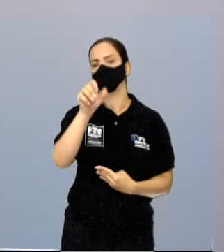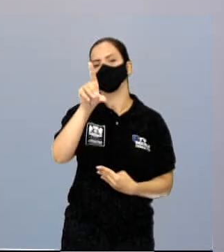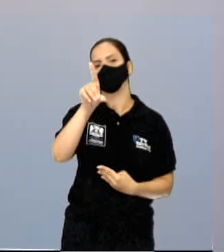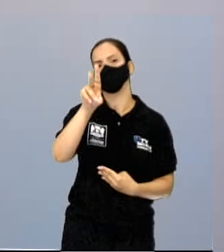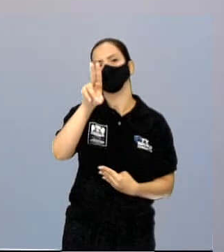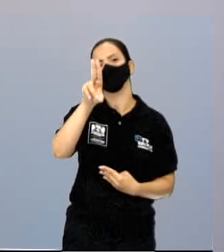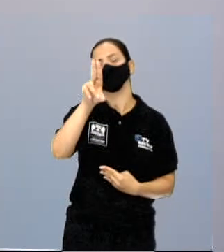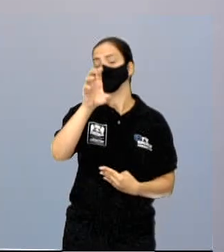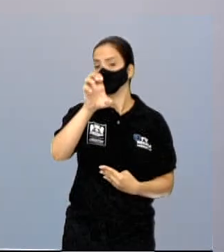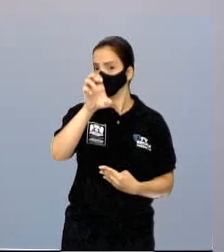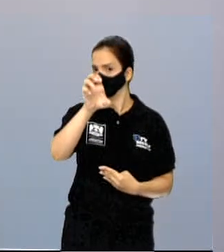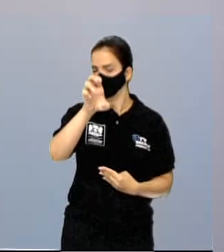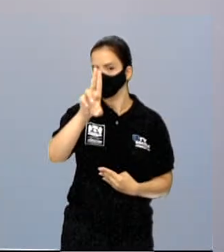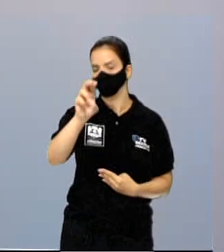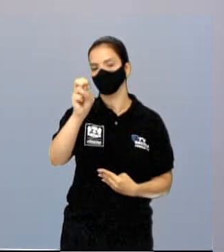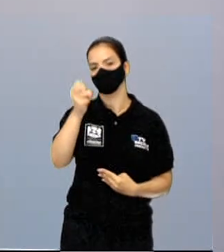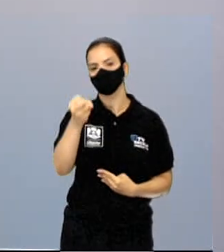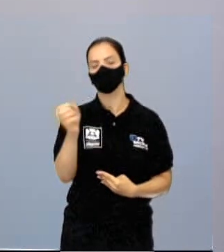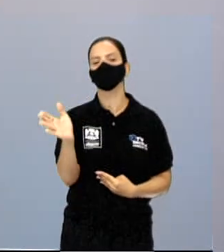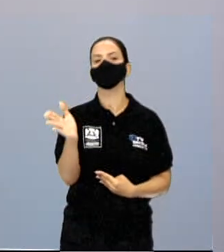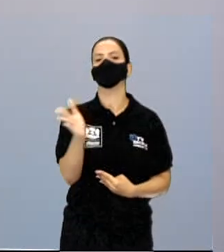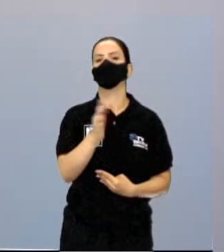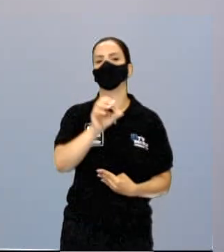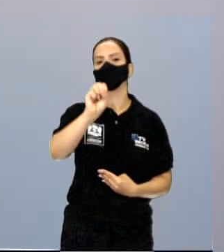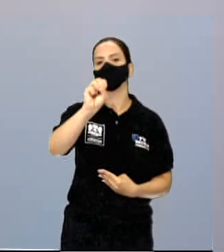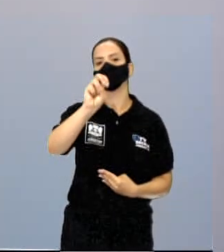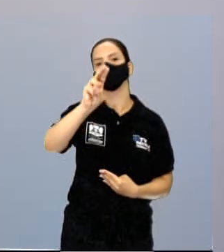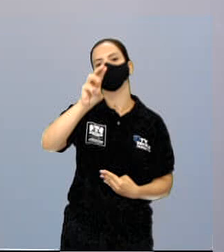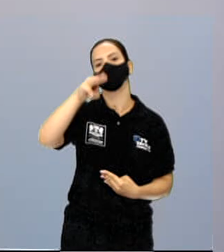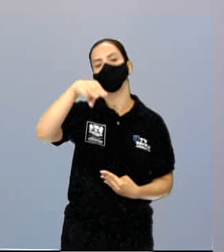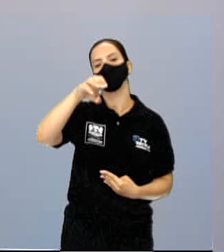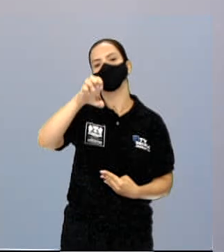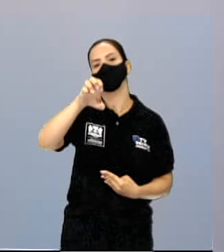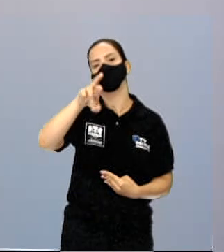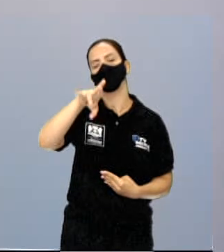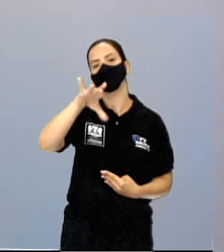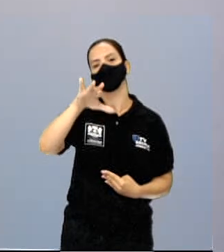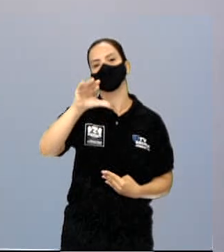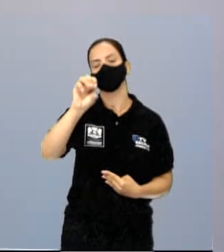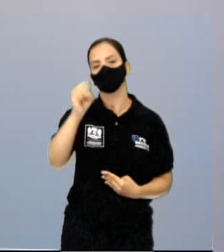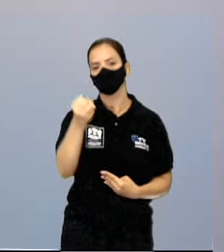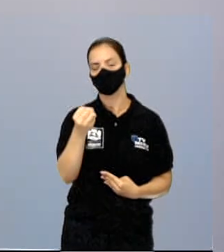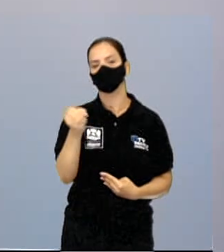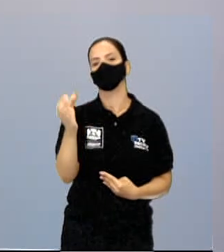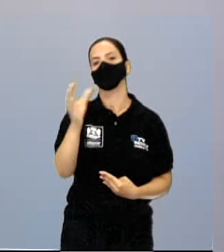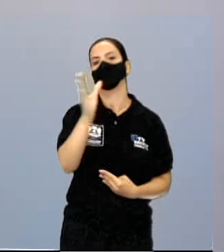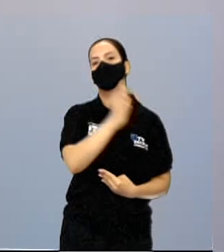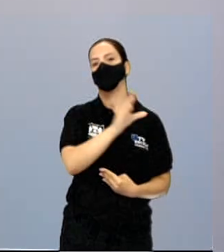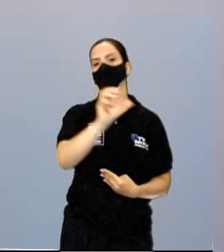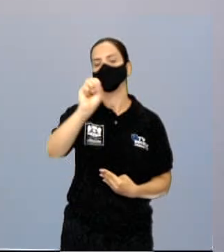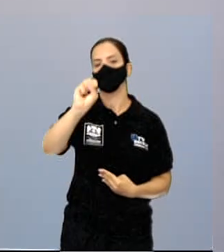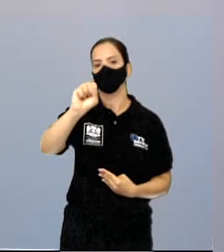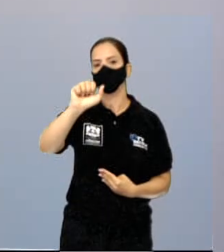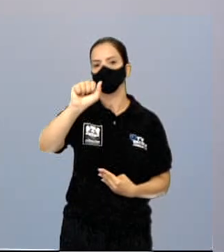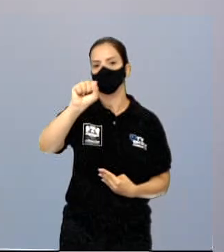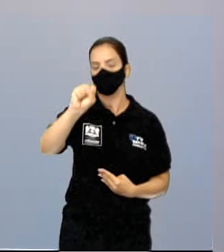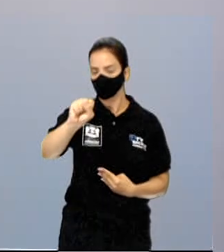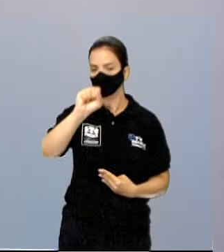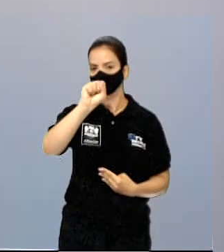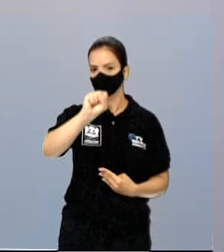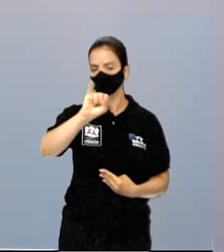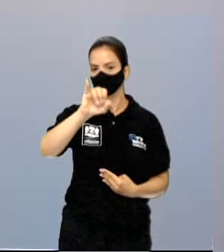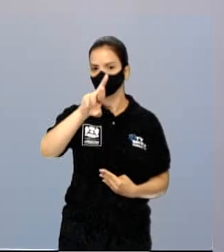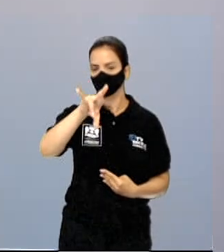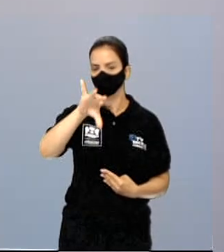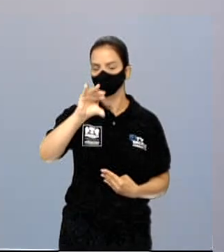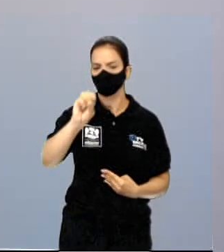sumérios, os assírios e tantos outros povos que fizeram parte da história dessa região. E é um pouquinho